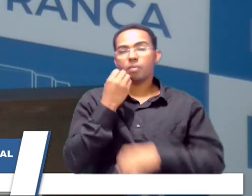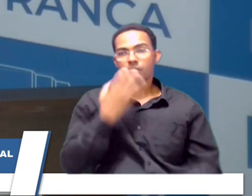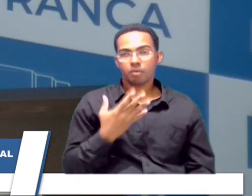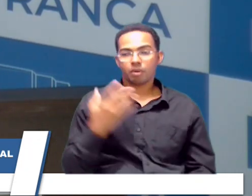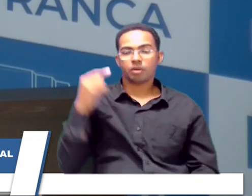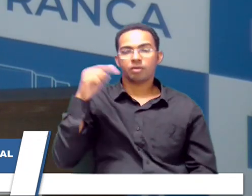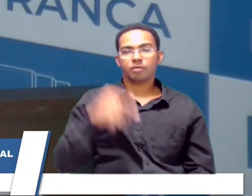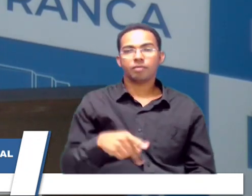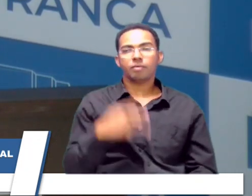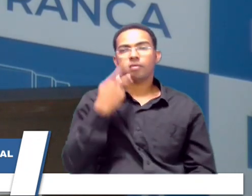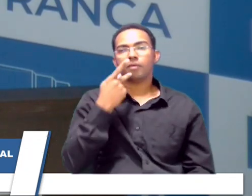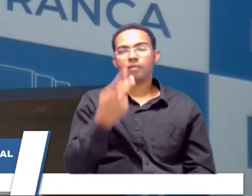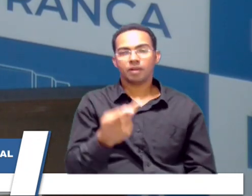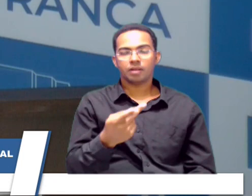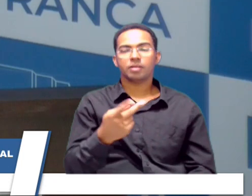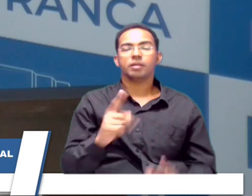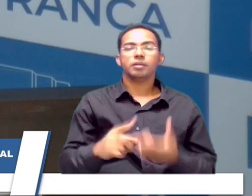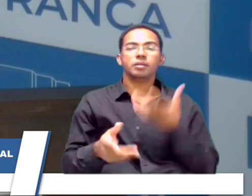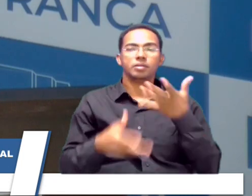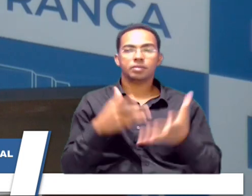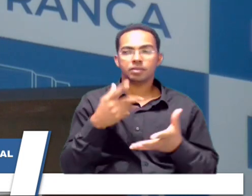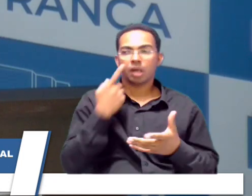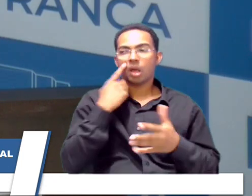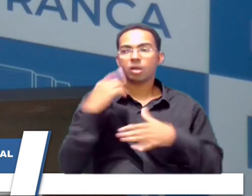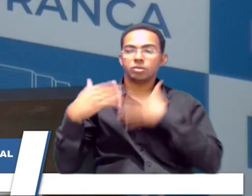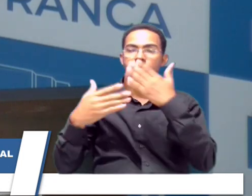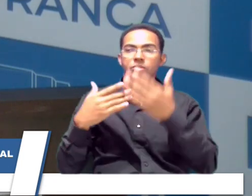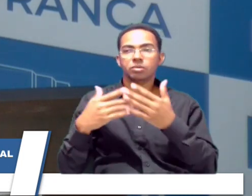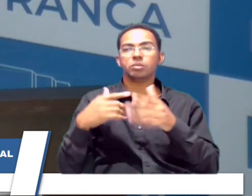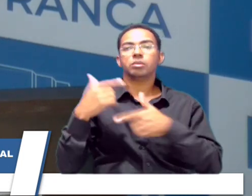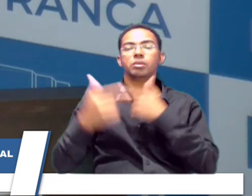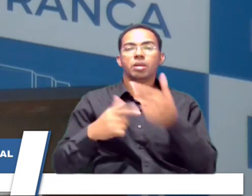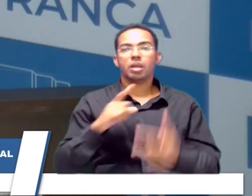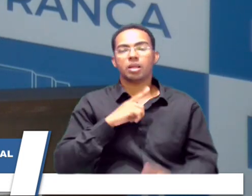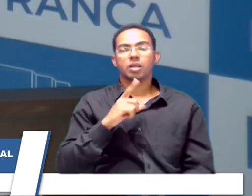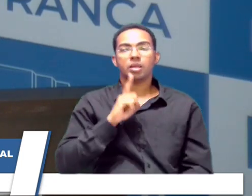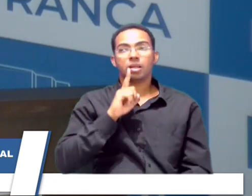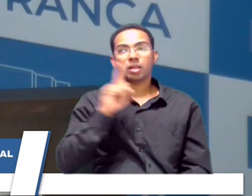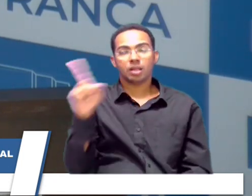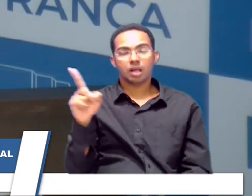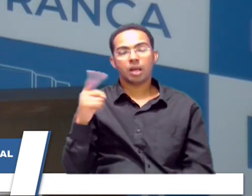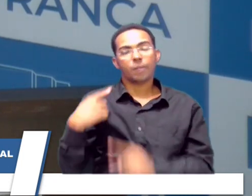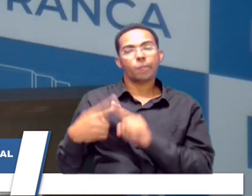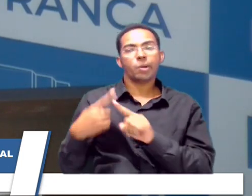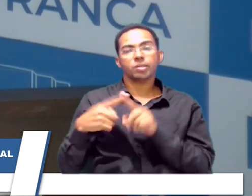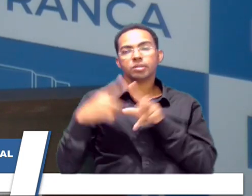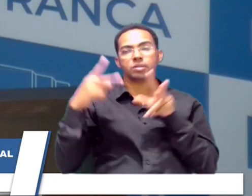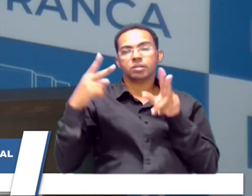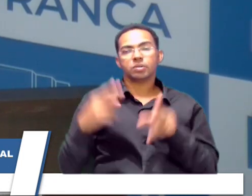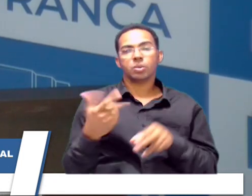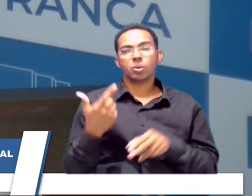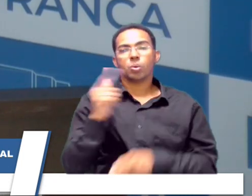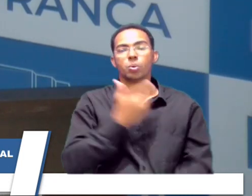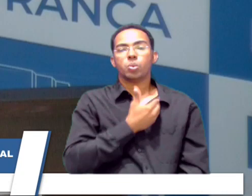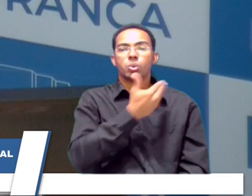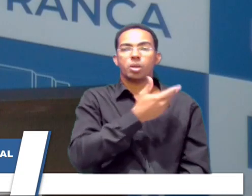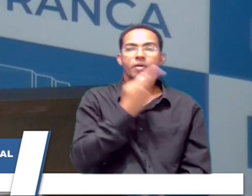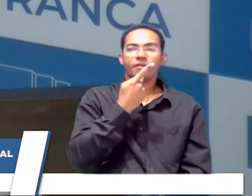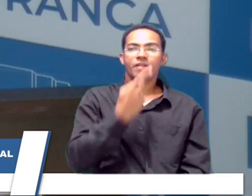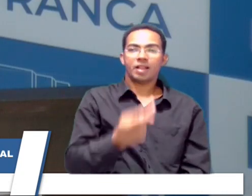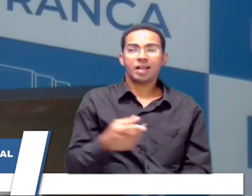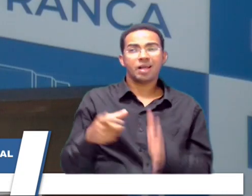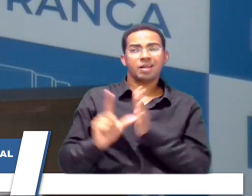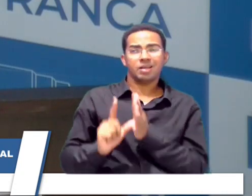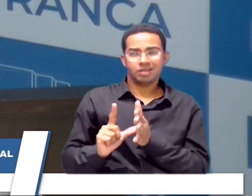é um privilégio muito grande desenvolver o trabalho que eu desenvolvo lá, porque, assim como as outras colegas disseram, antes a gente